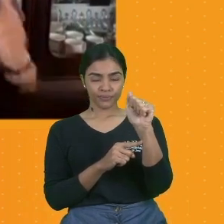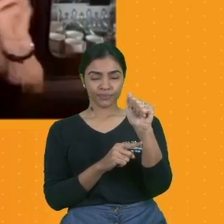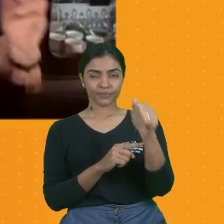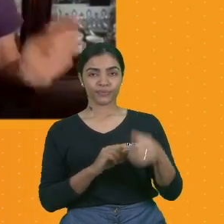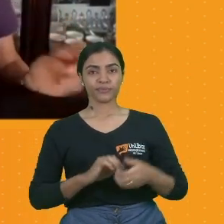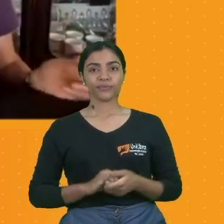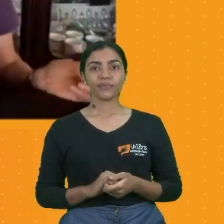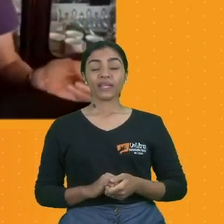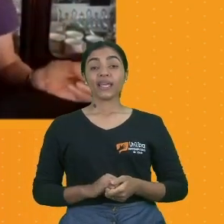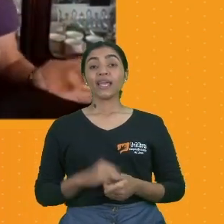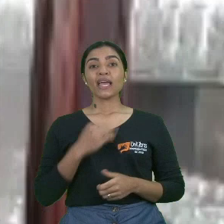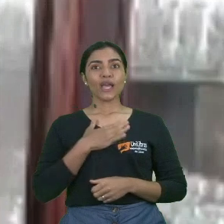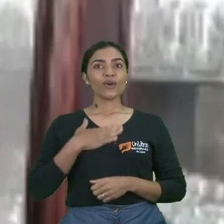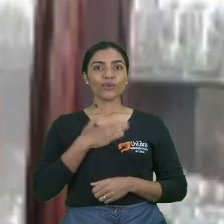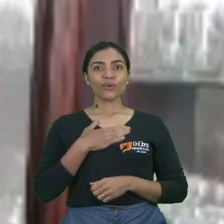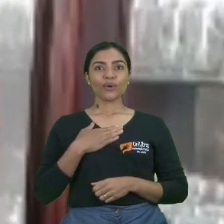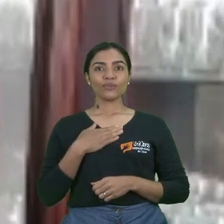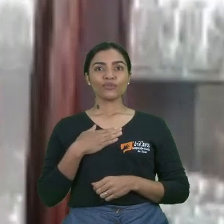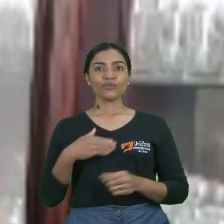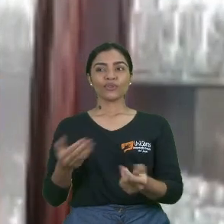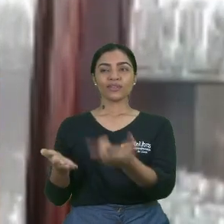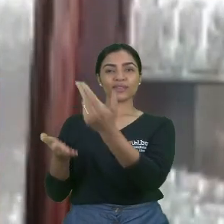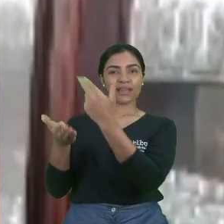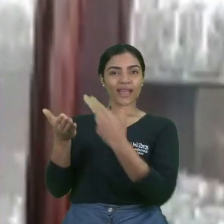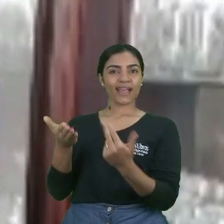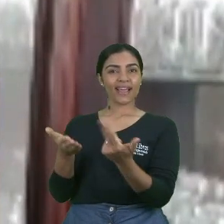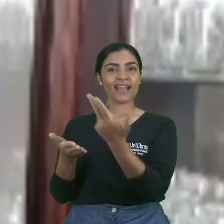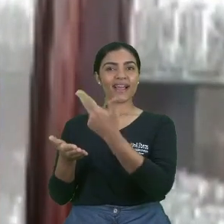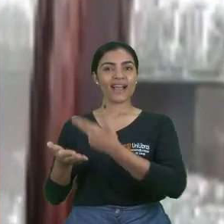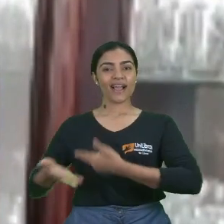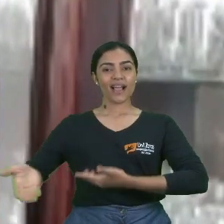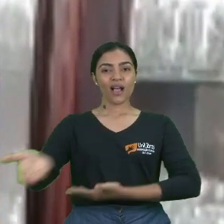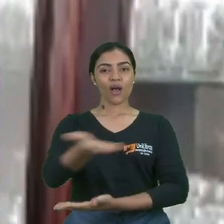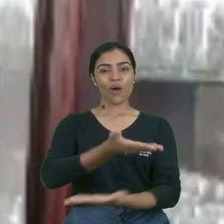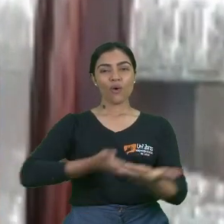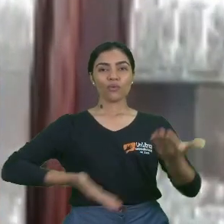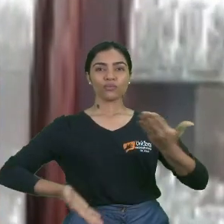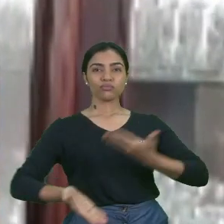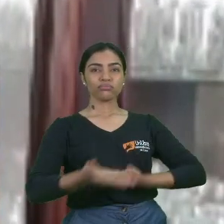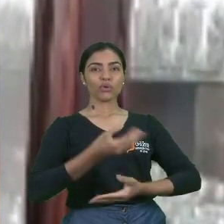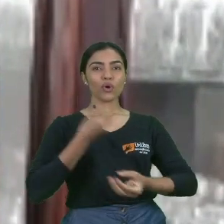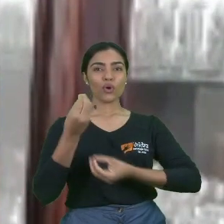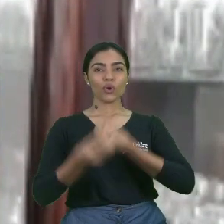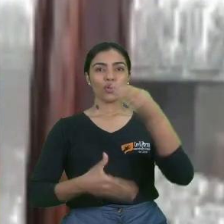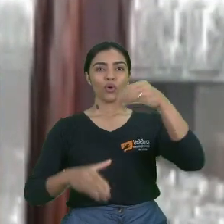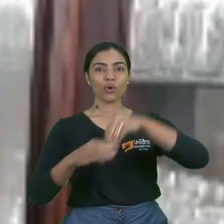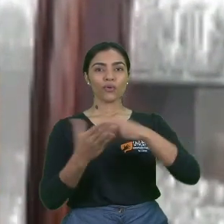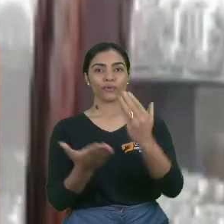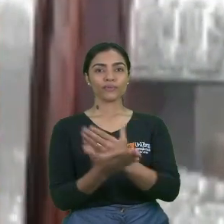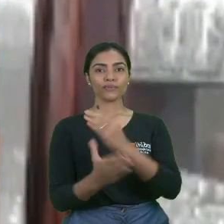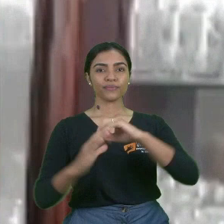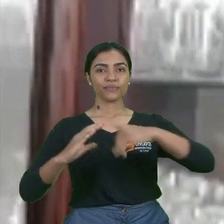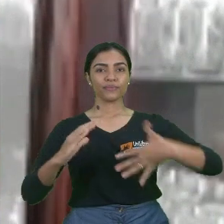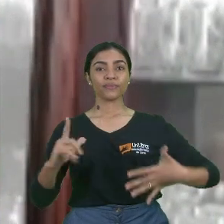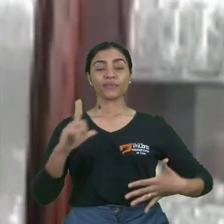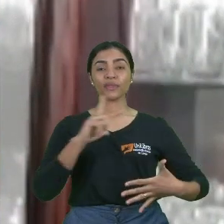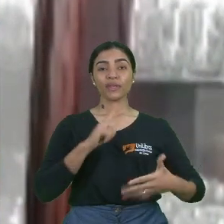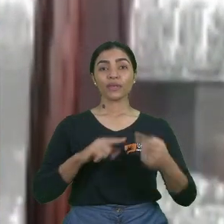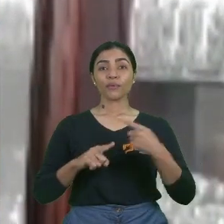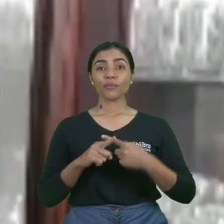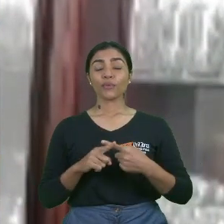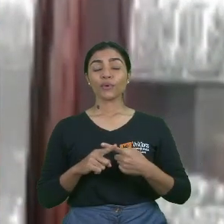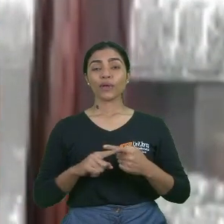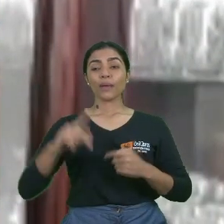do Design dessa piscina não chegou é que a gente tem pesquisa educação e pelo